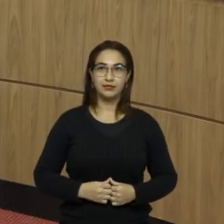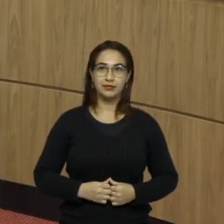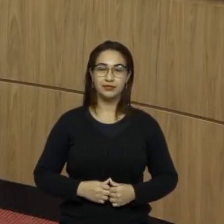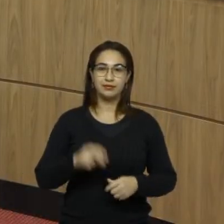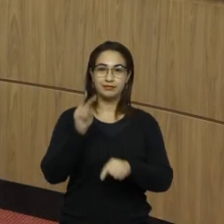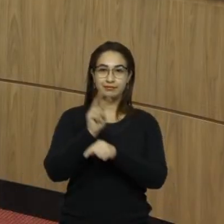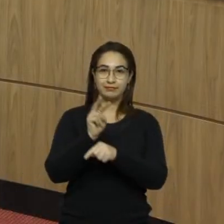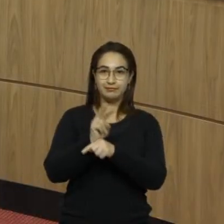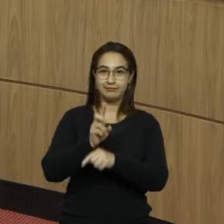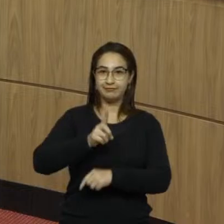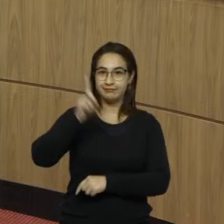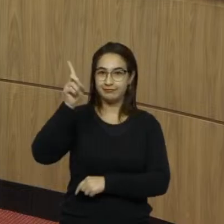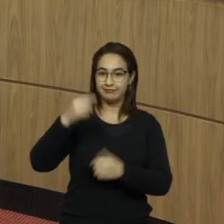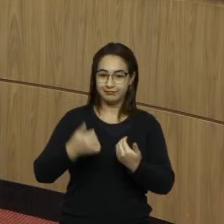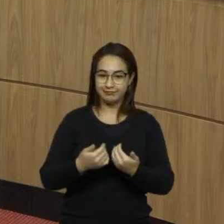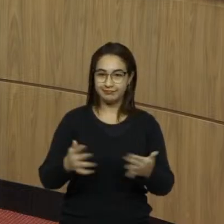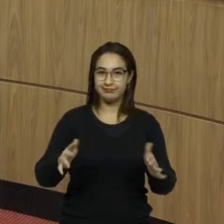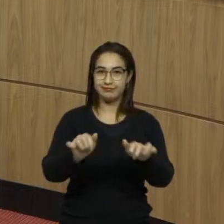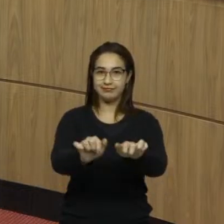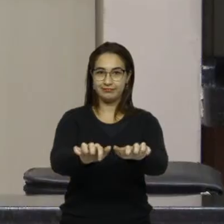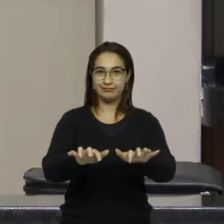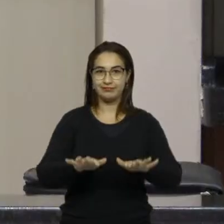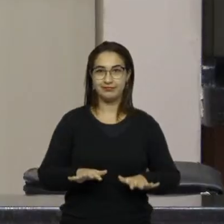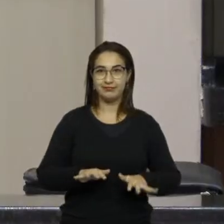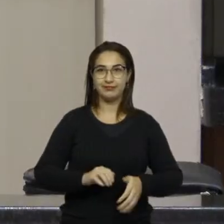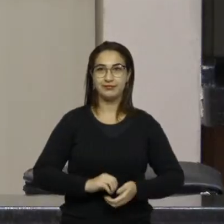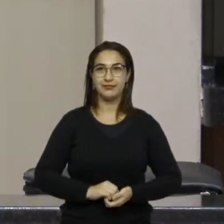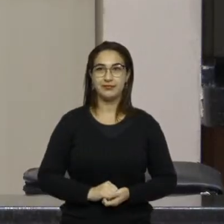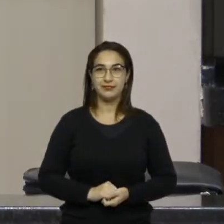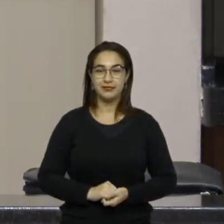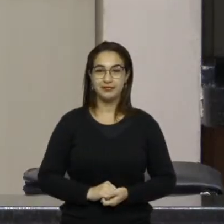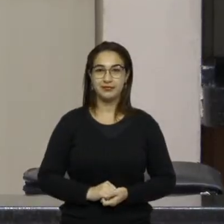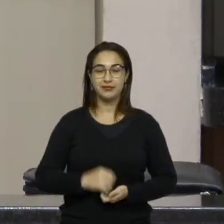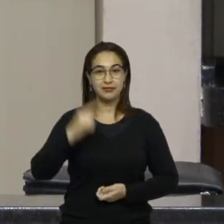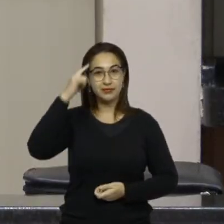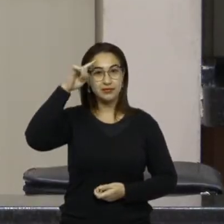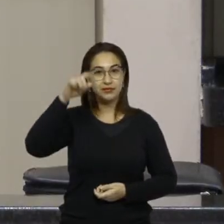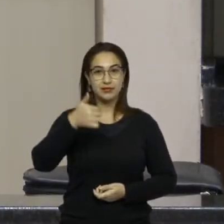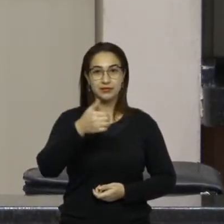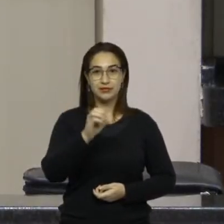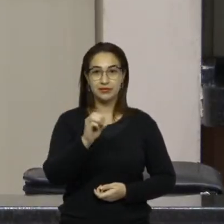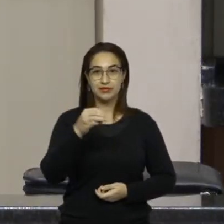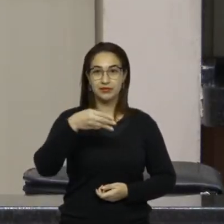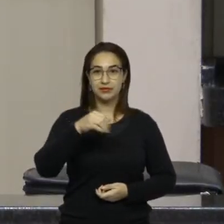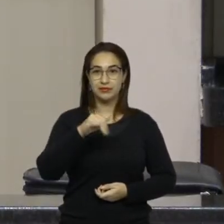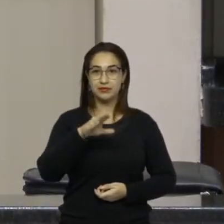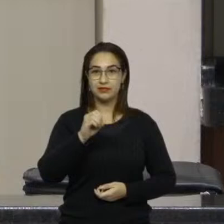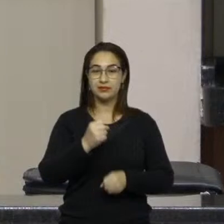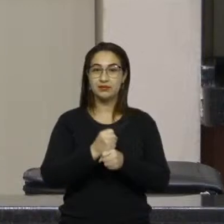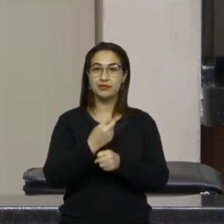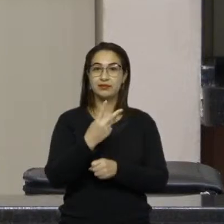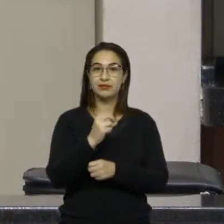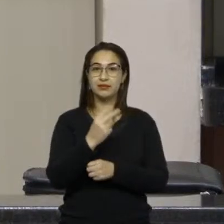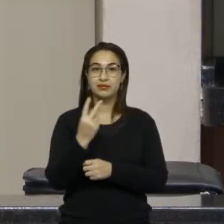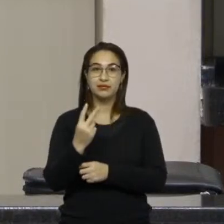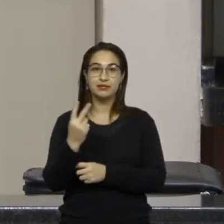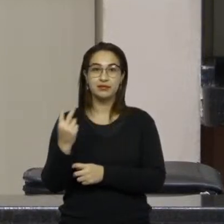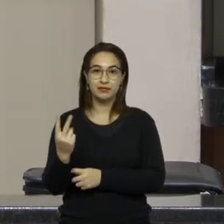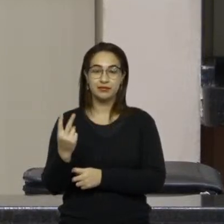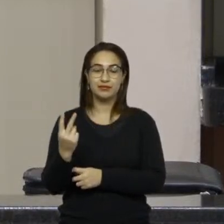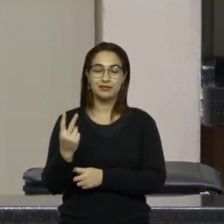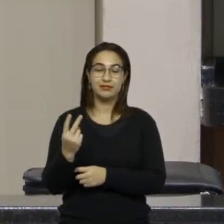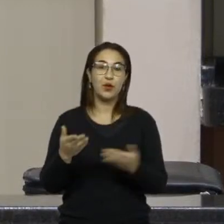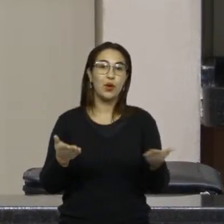Sob a proteção de Deus, declaro aberta a presente sessão desse dia 10 de maio de 2022, onde